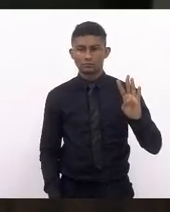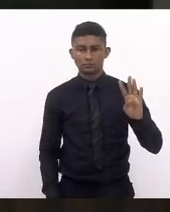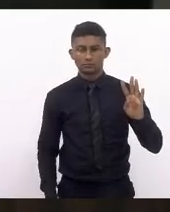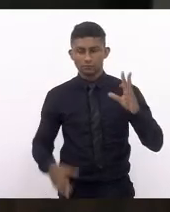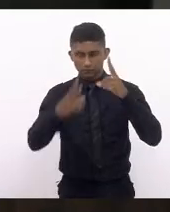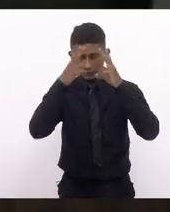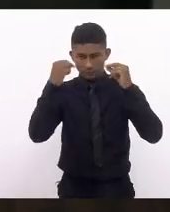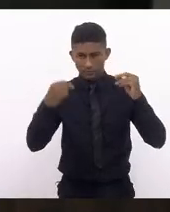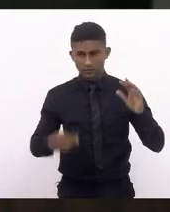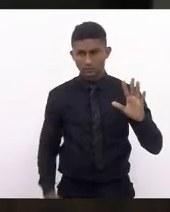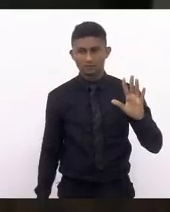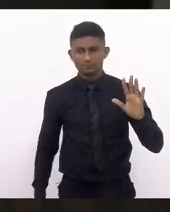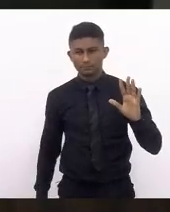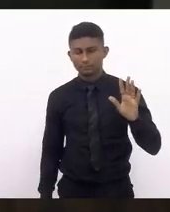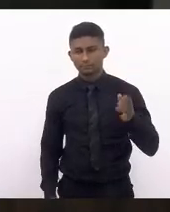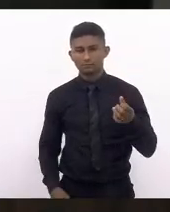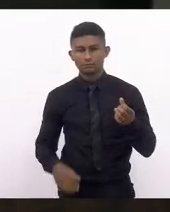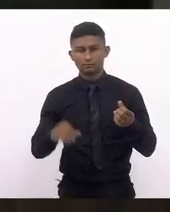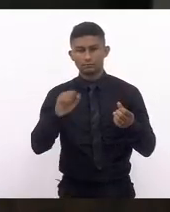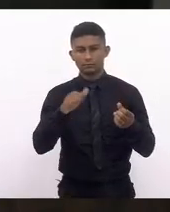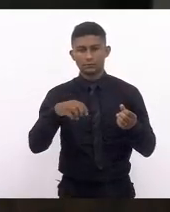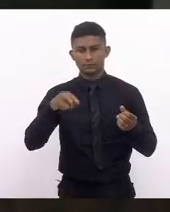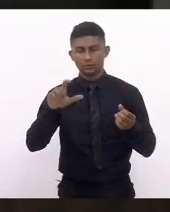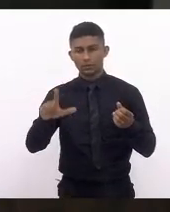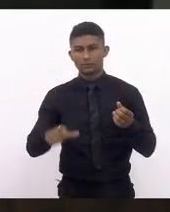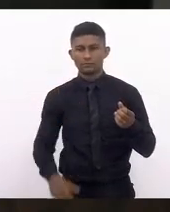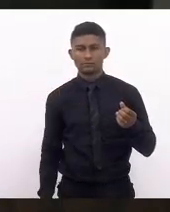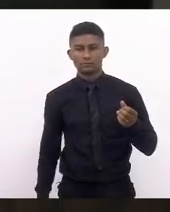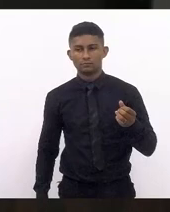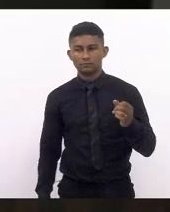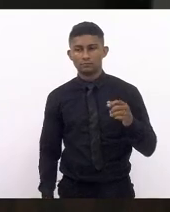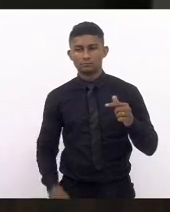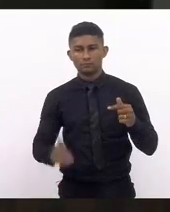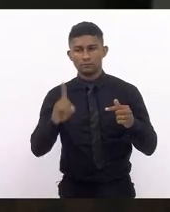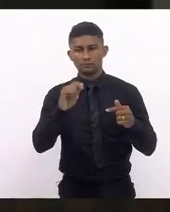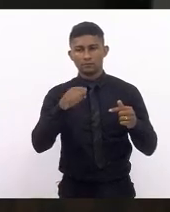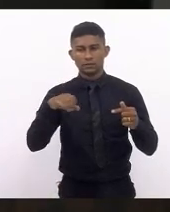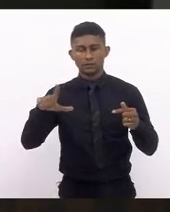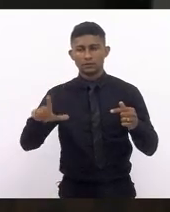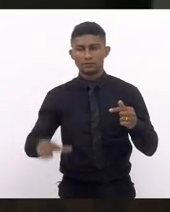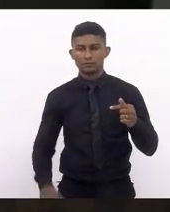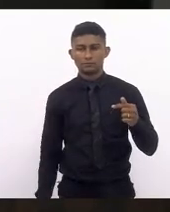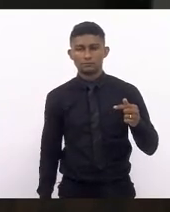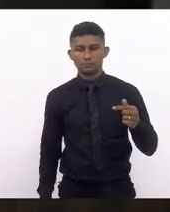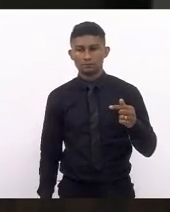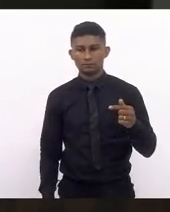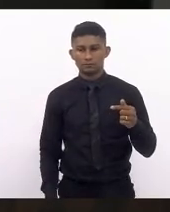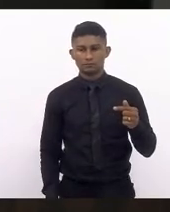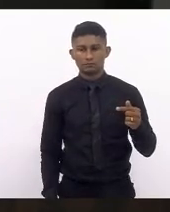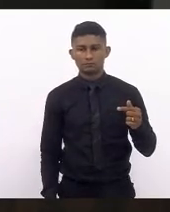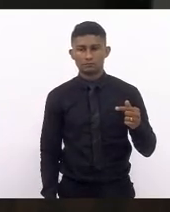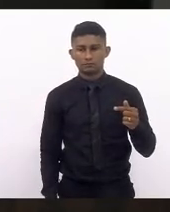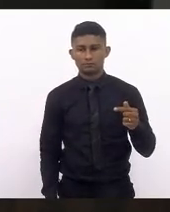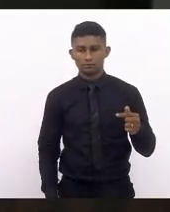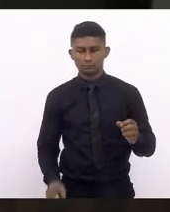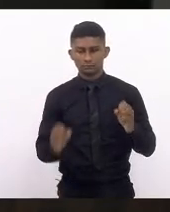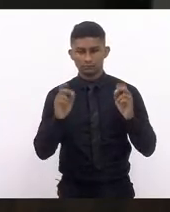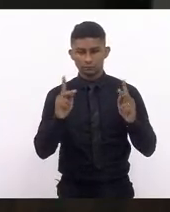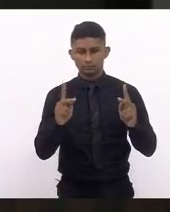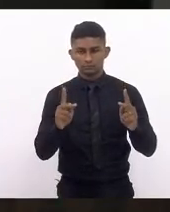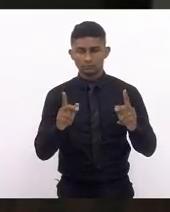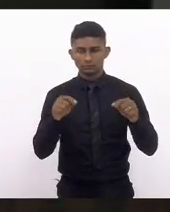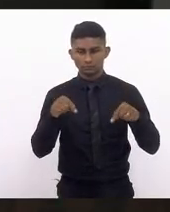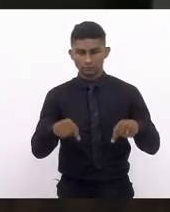enfermeira Samuel Malafaia danniel librelon o ok